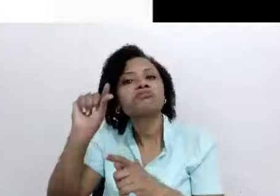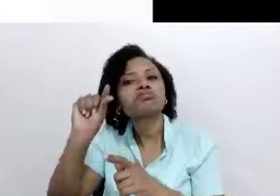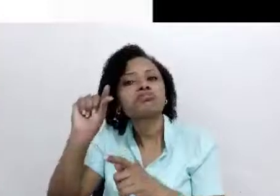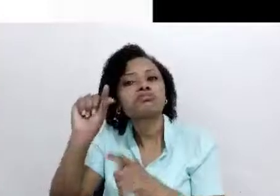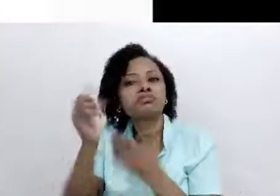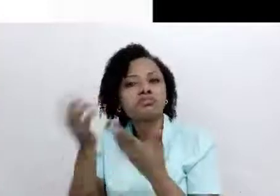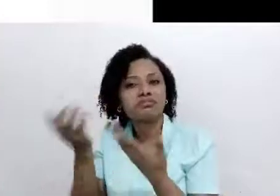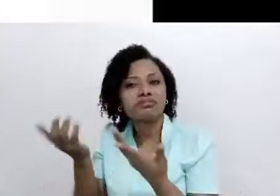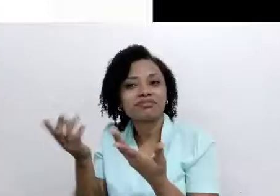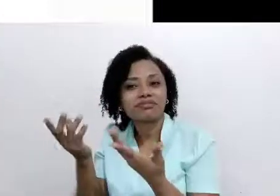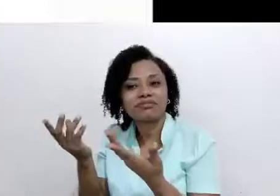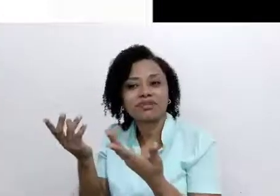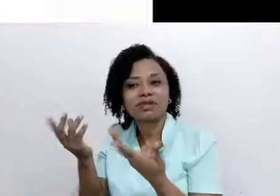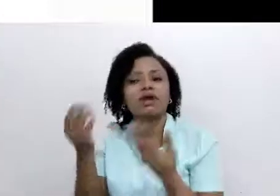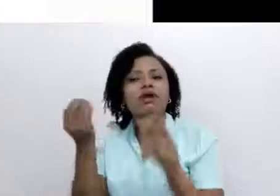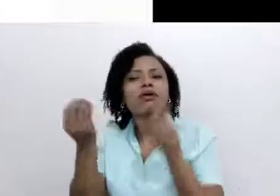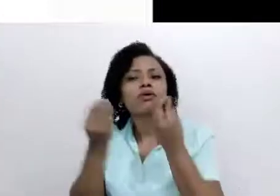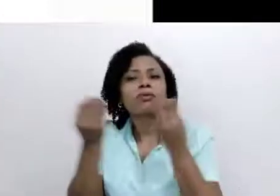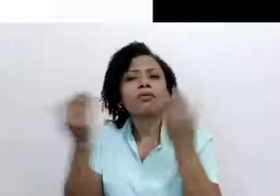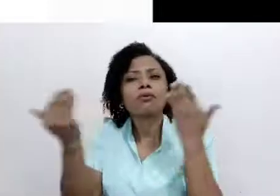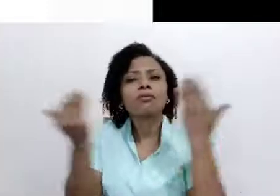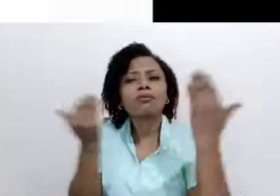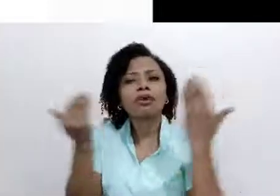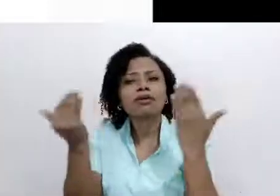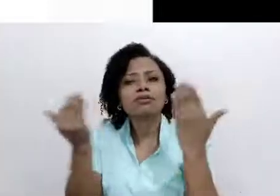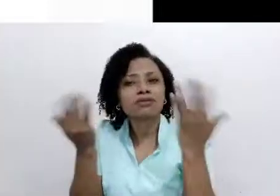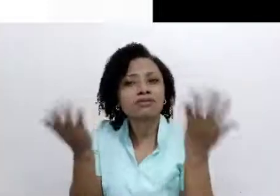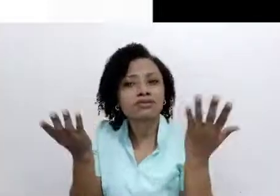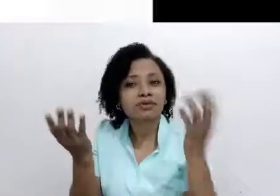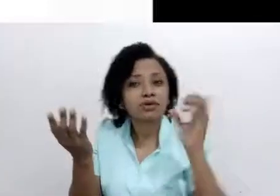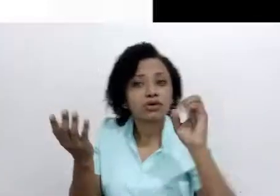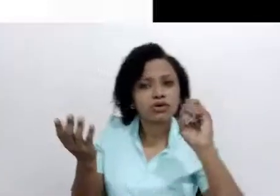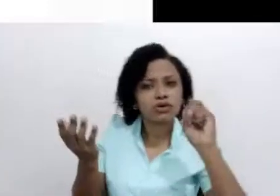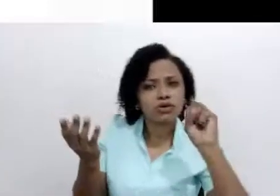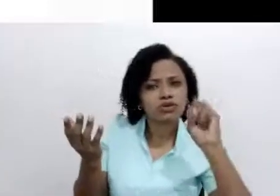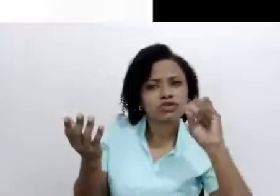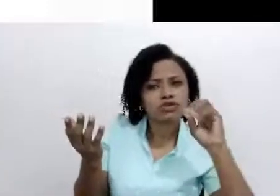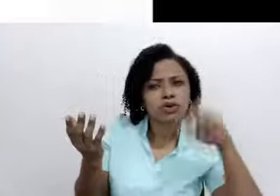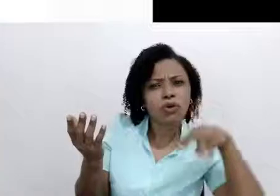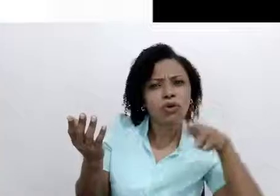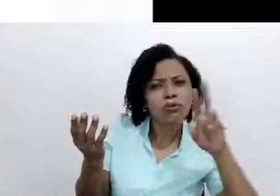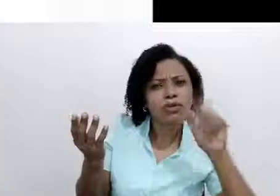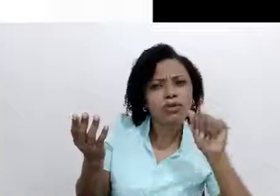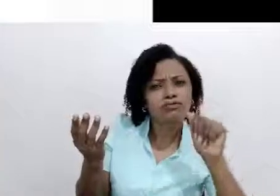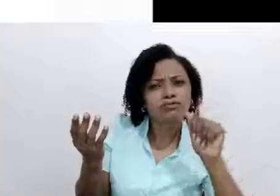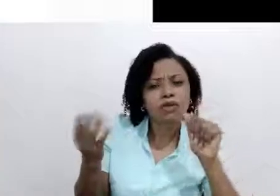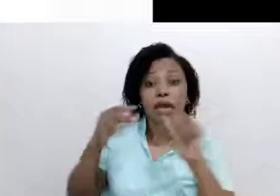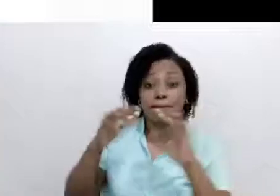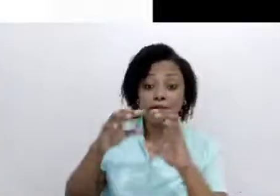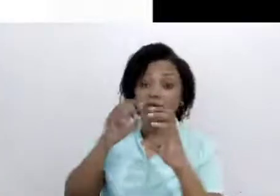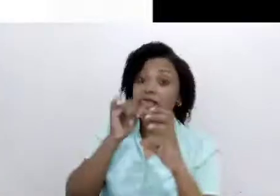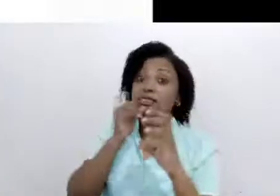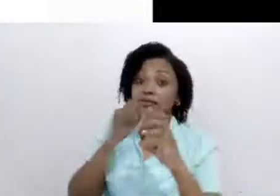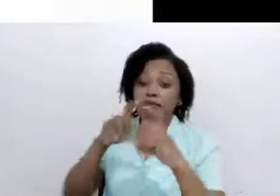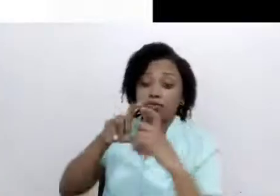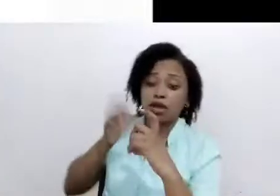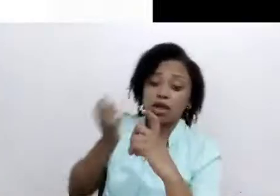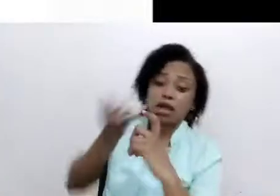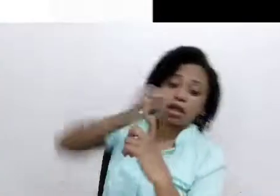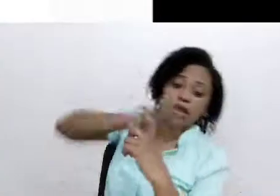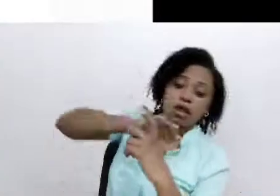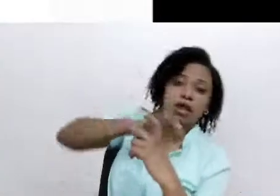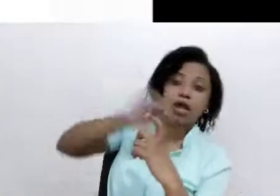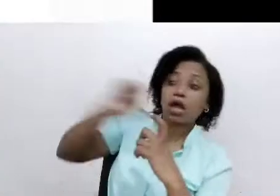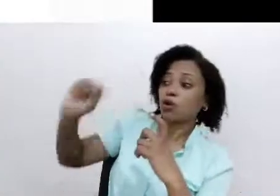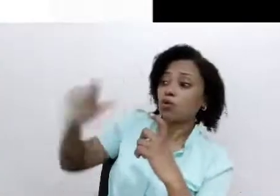Outra maneira de diferenciar sombra e penumbra, a sombra ela vai aparecer sempre que a gente